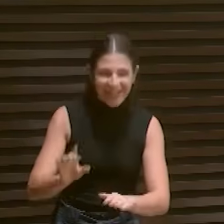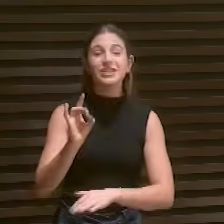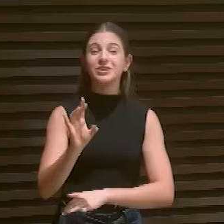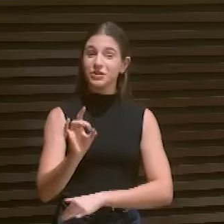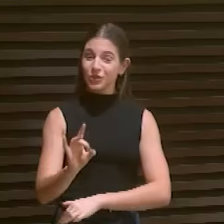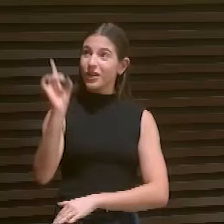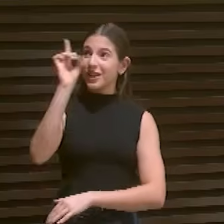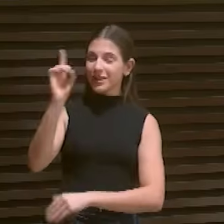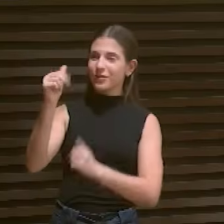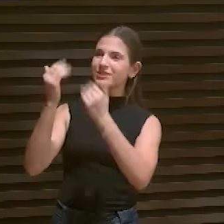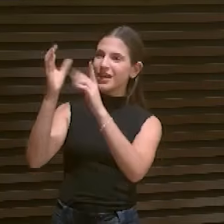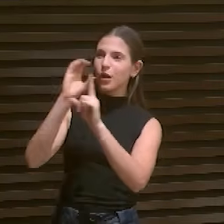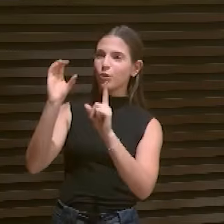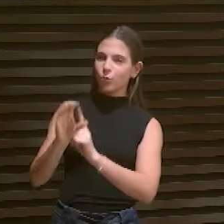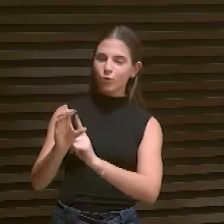É a palavra.